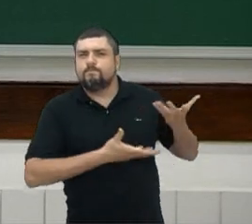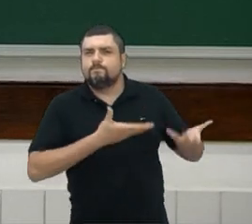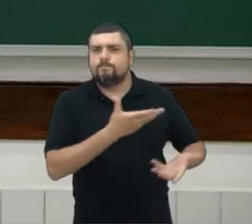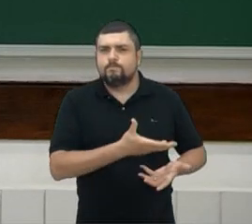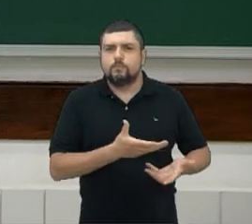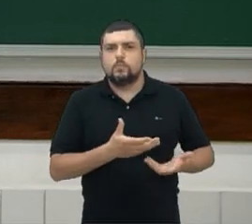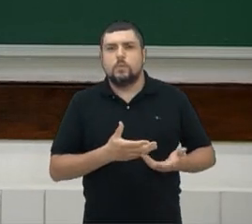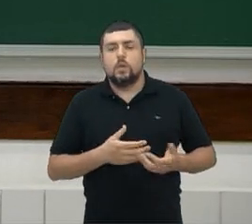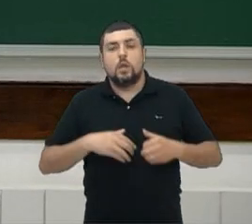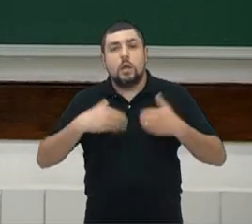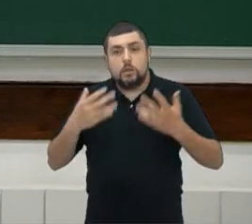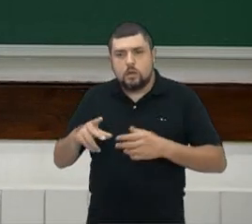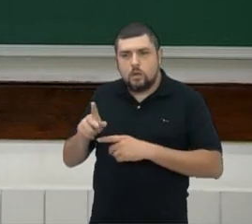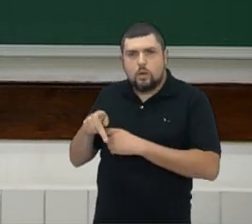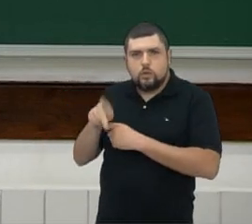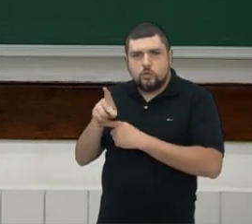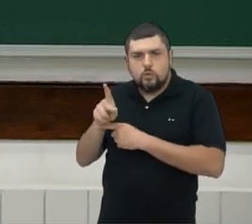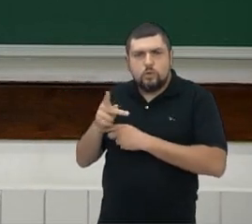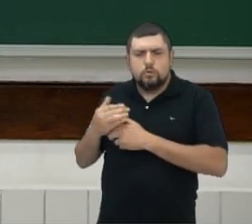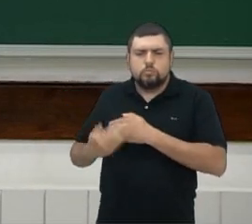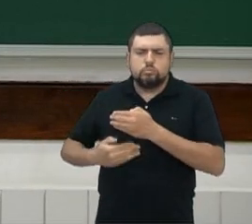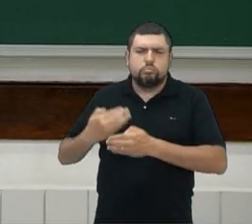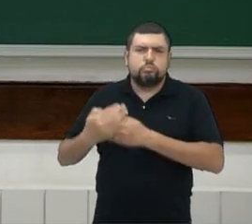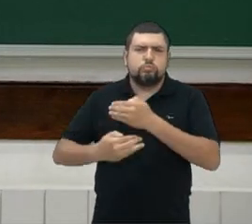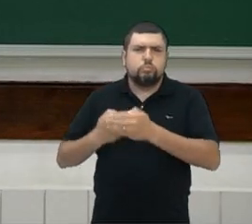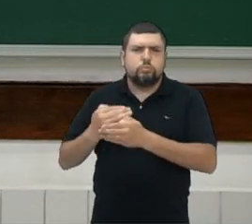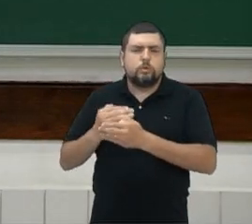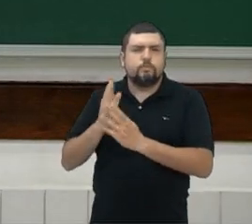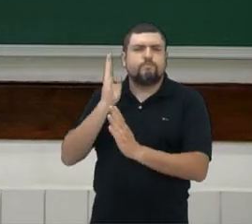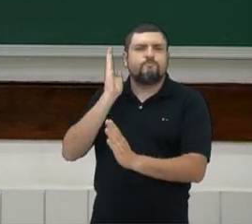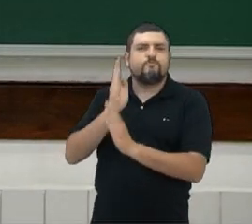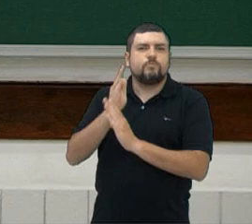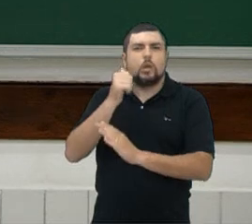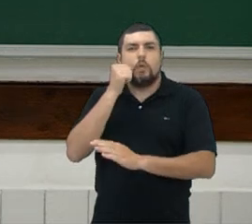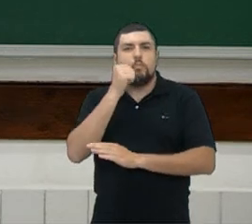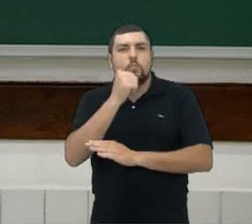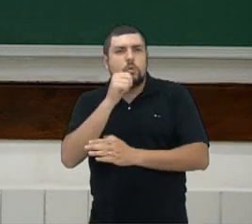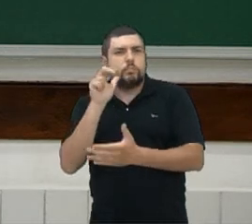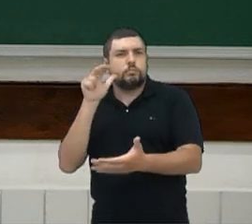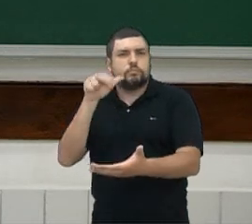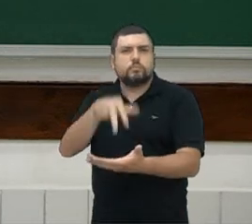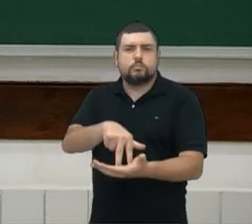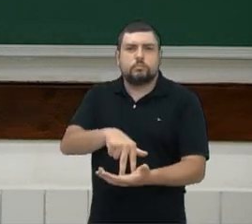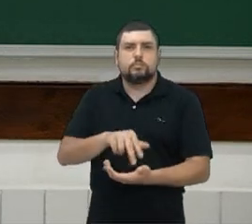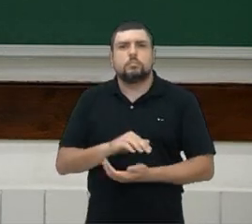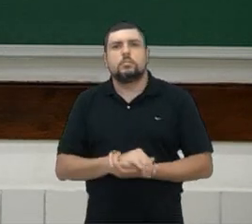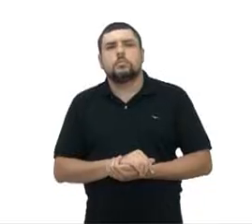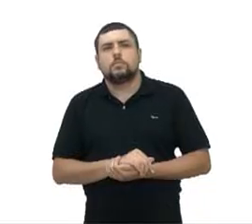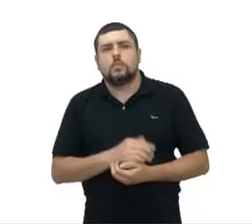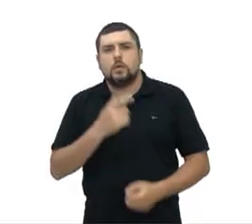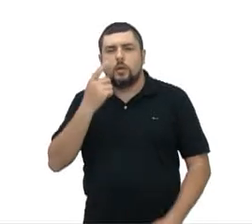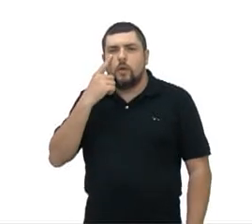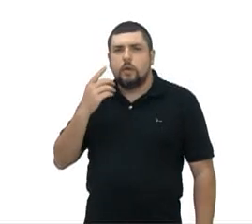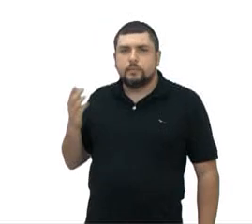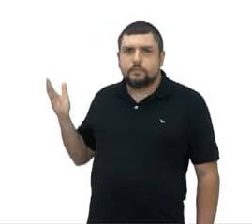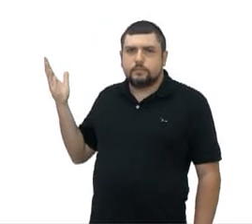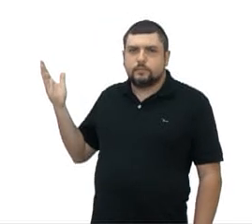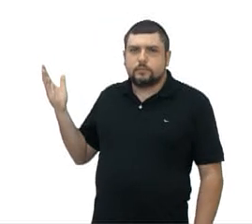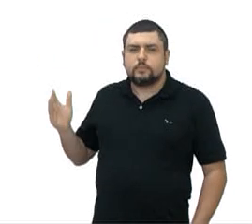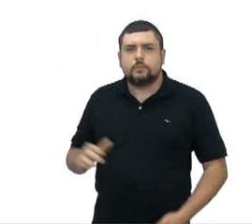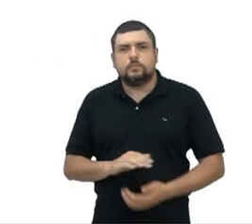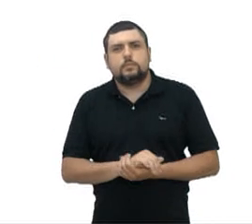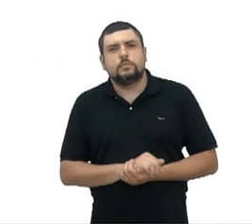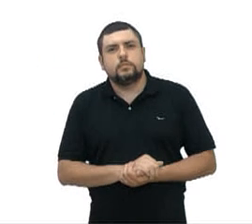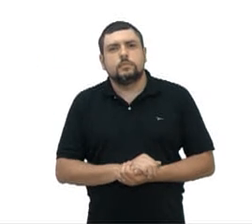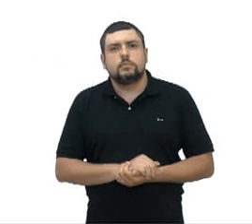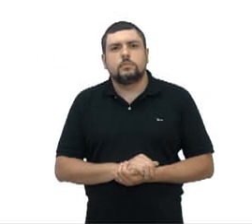se prolongou graças ao papel da mulher na política. Eu trago para vocês umas imagens de algumas mulheres, umas Candaces. Essa